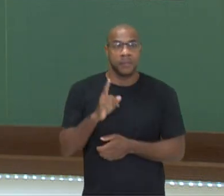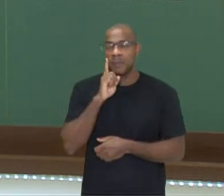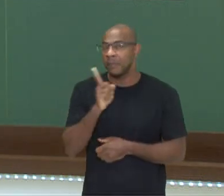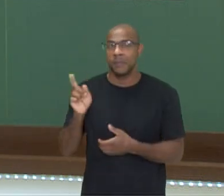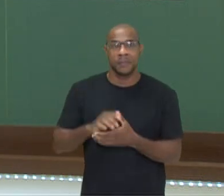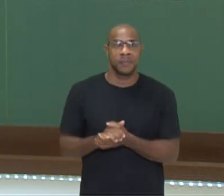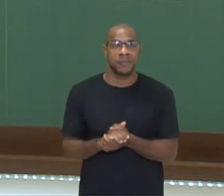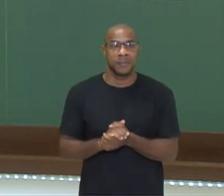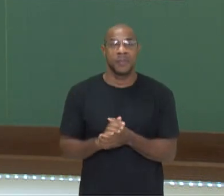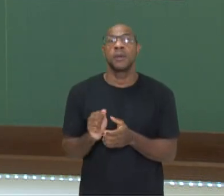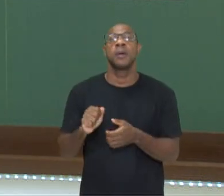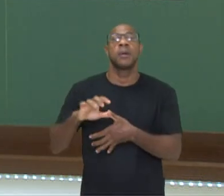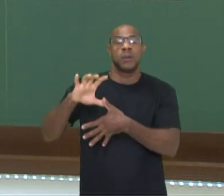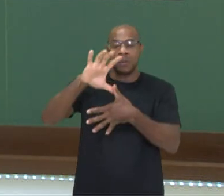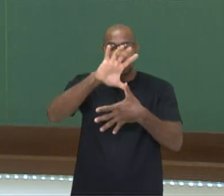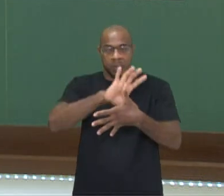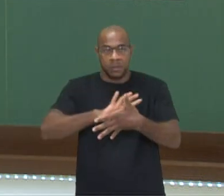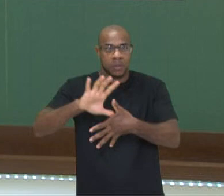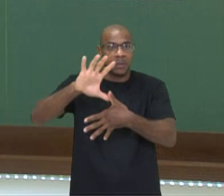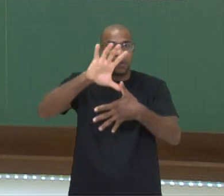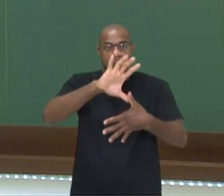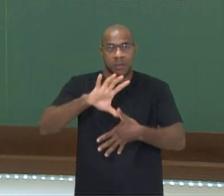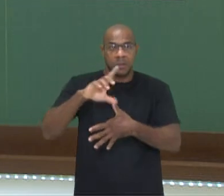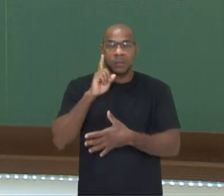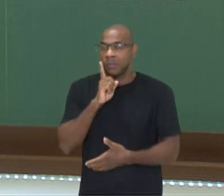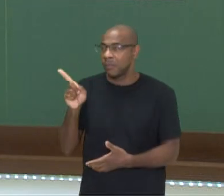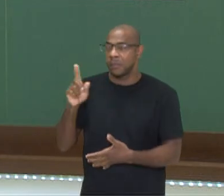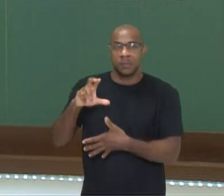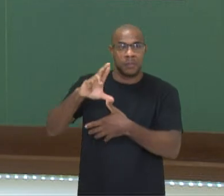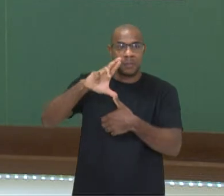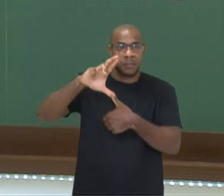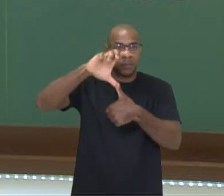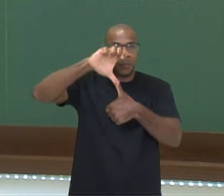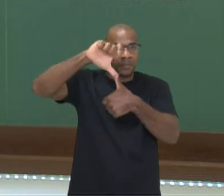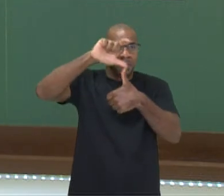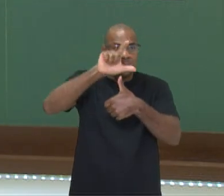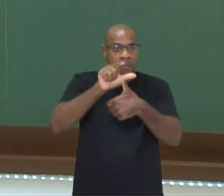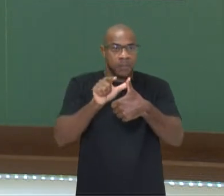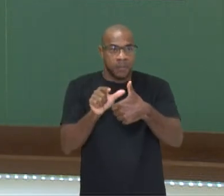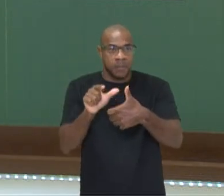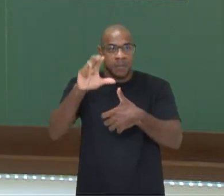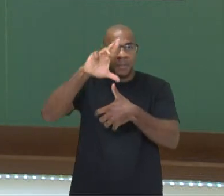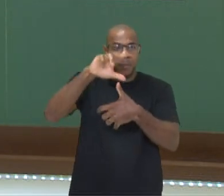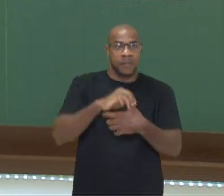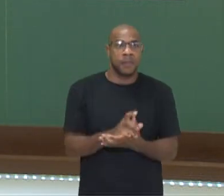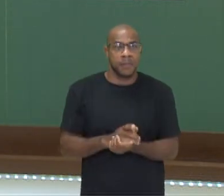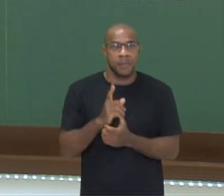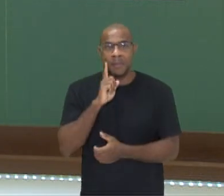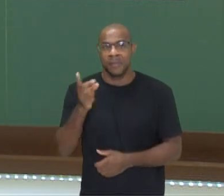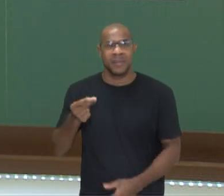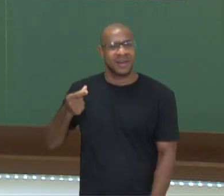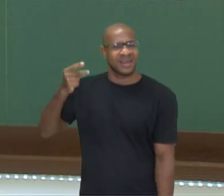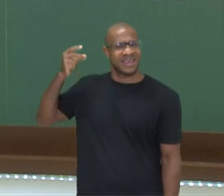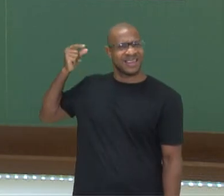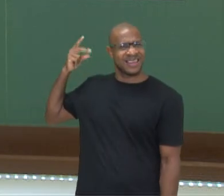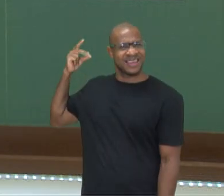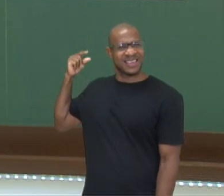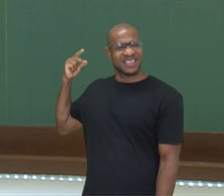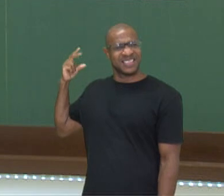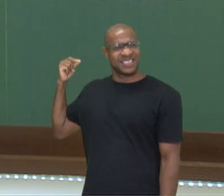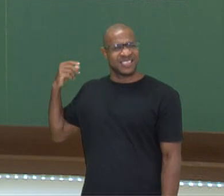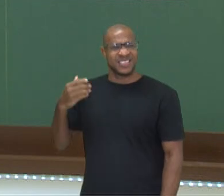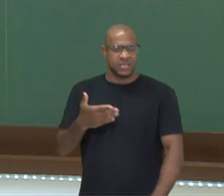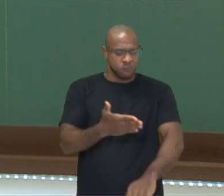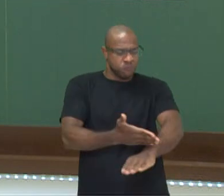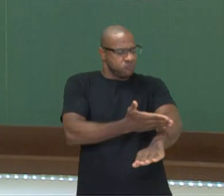novo, mais um mapa. Aqui a civilização maia, né? Lá num período bem antigo da história,